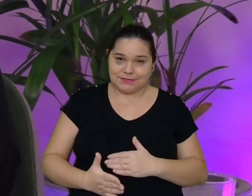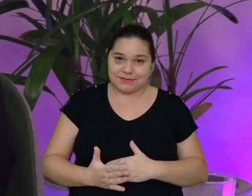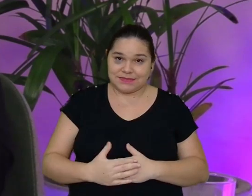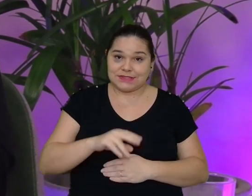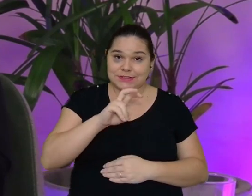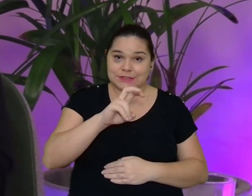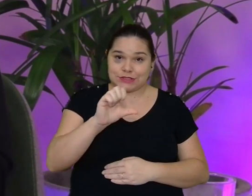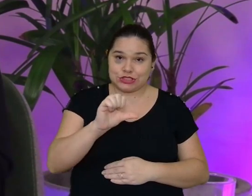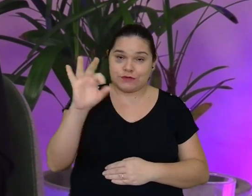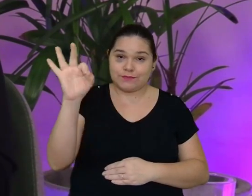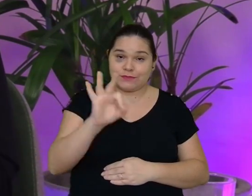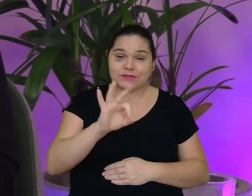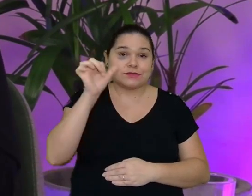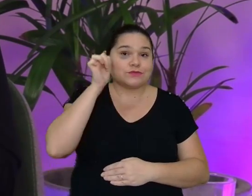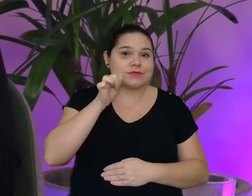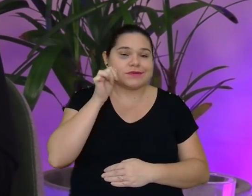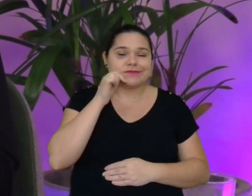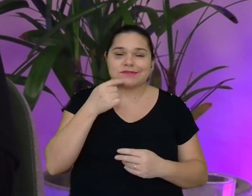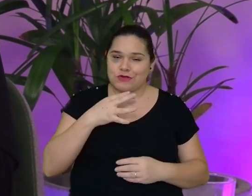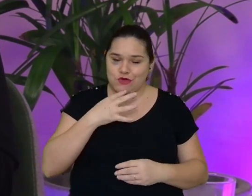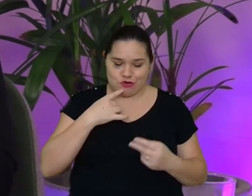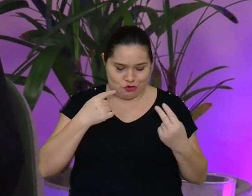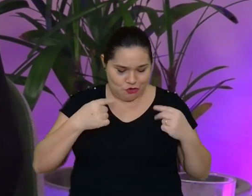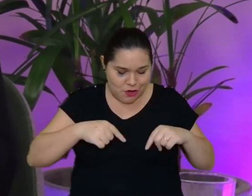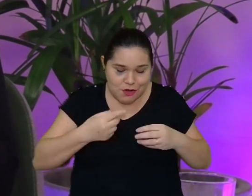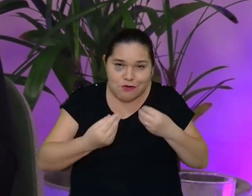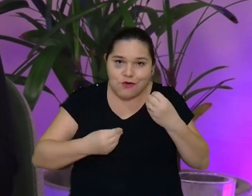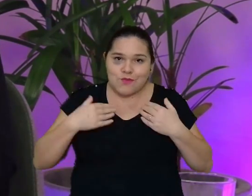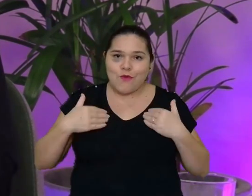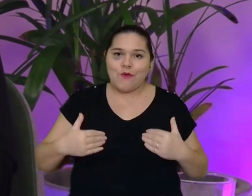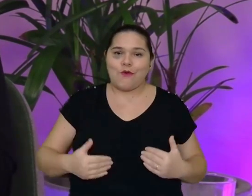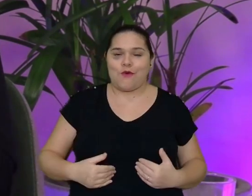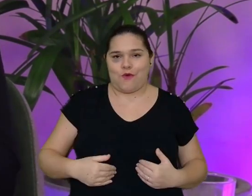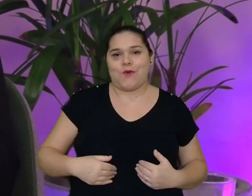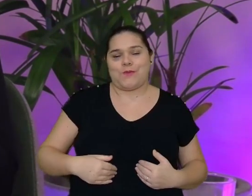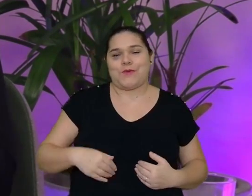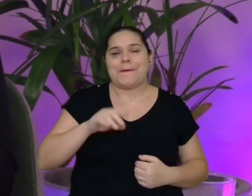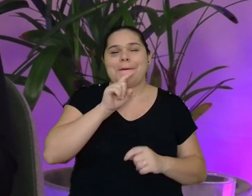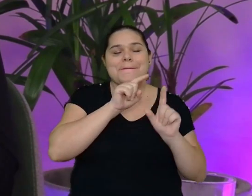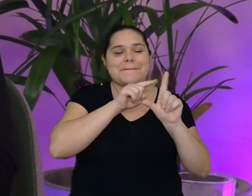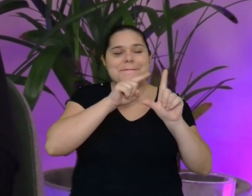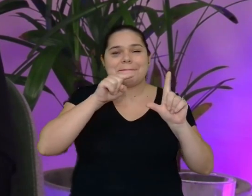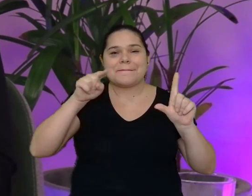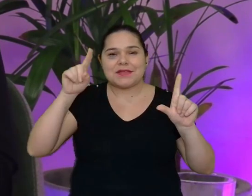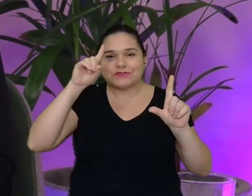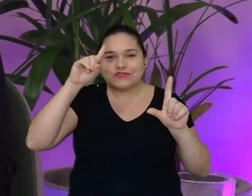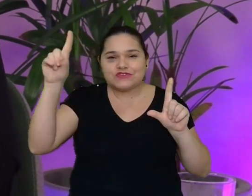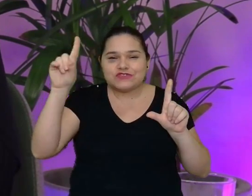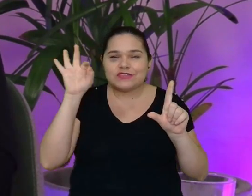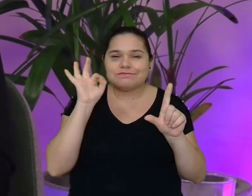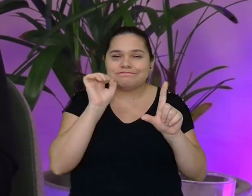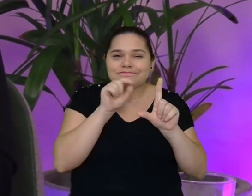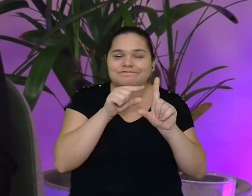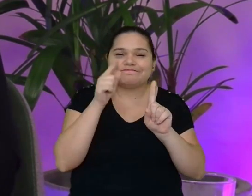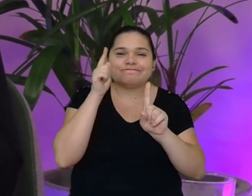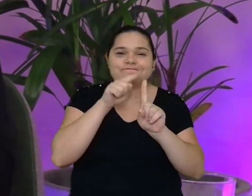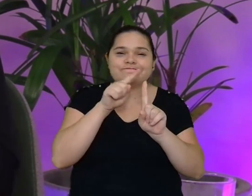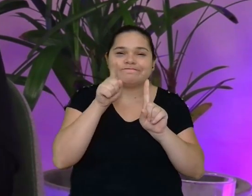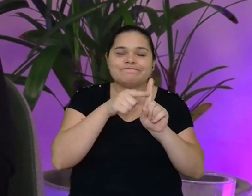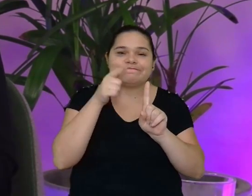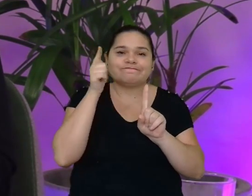desconhecem o próprio período fértil. Outra pesquisa mais recente é da startup Famivita, apontou